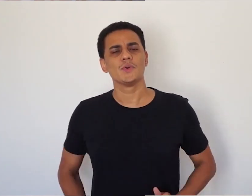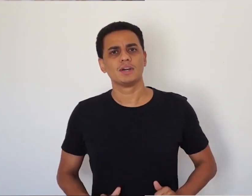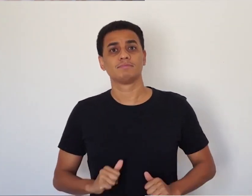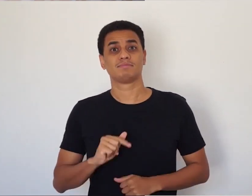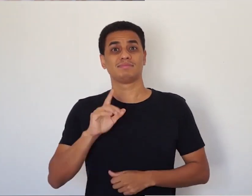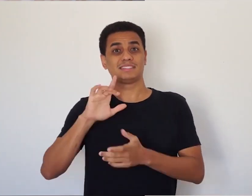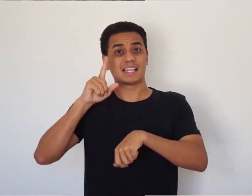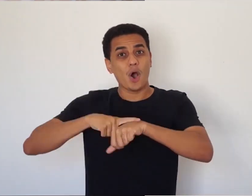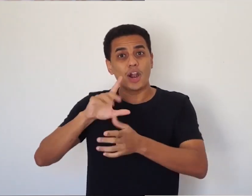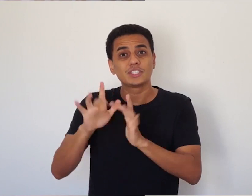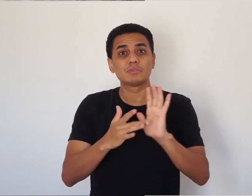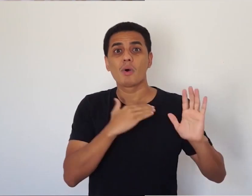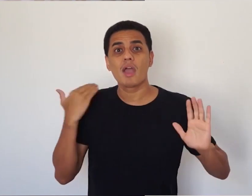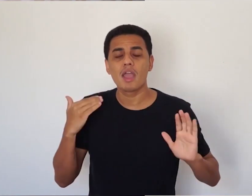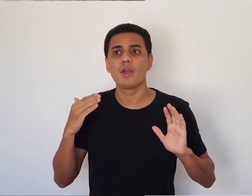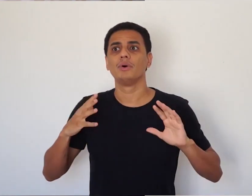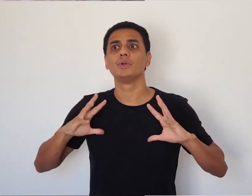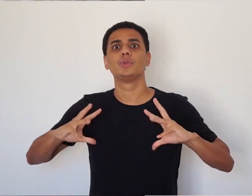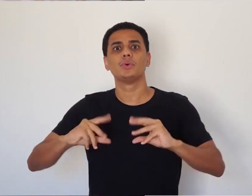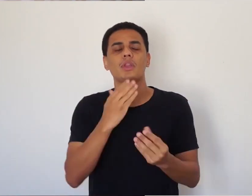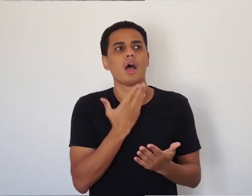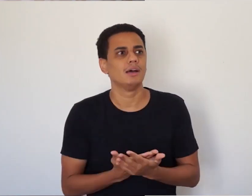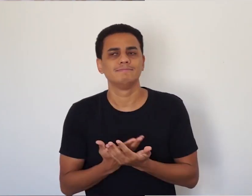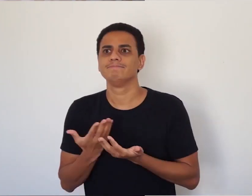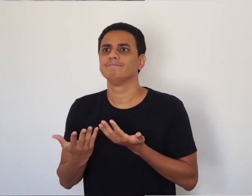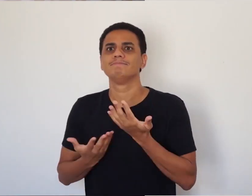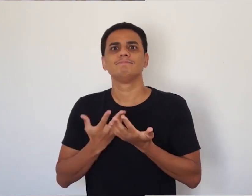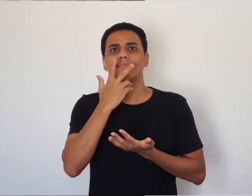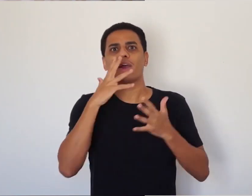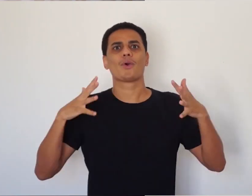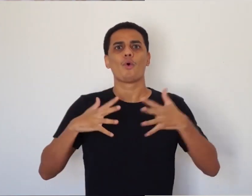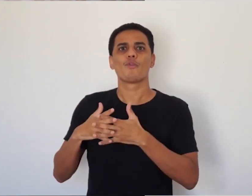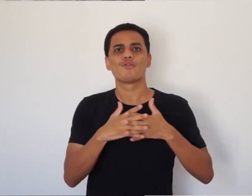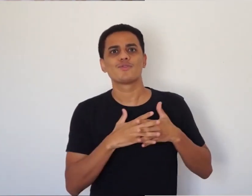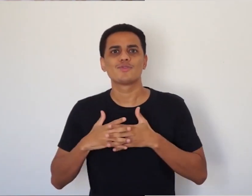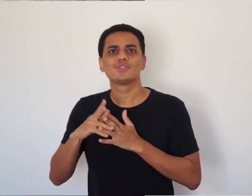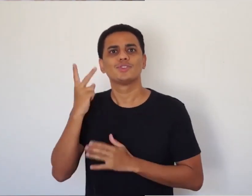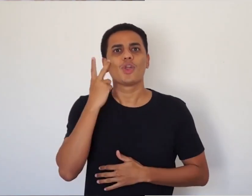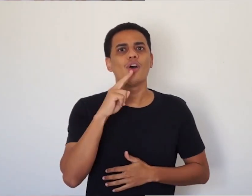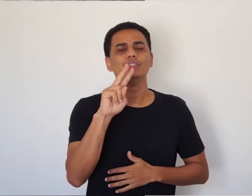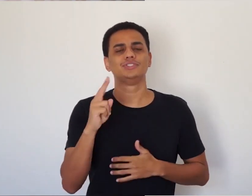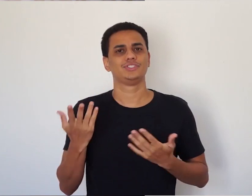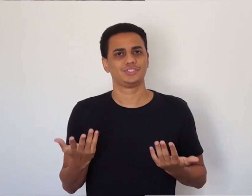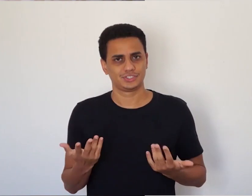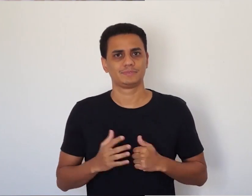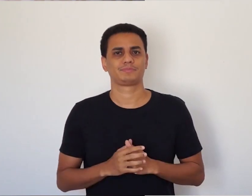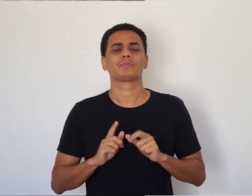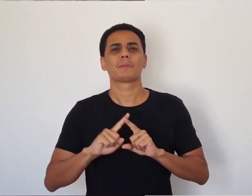dias. E por isso que Páscoa é uma mensagem de esperança, porque Páscoa,